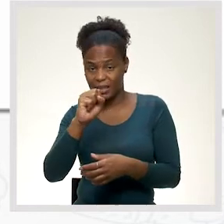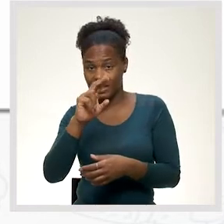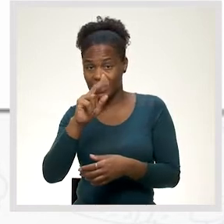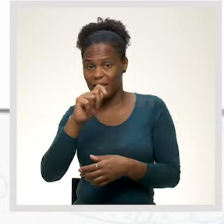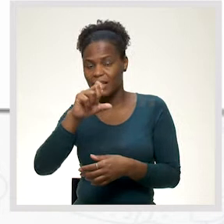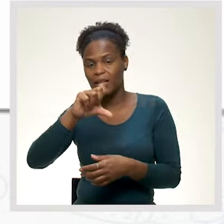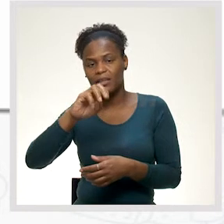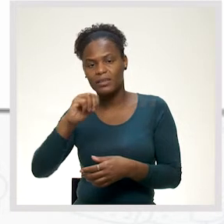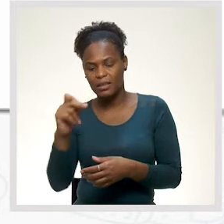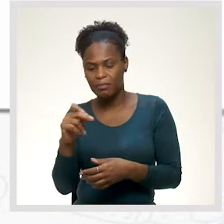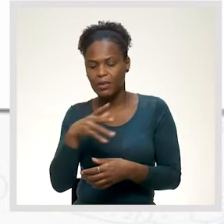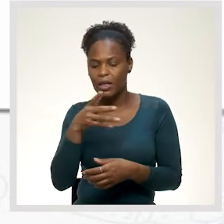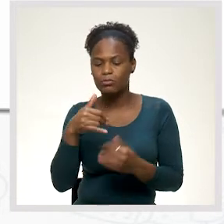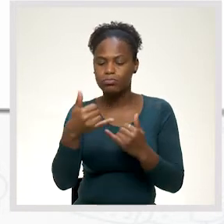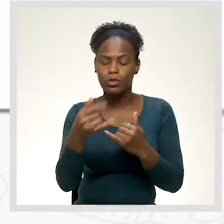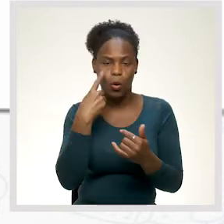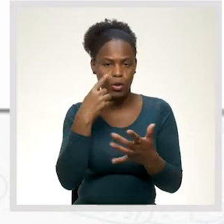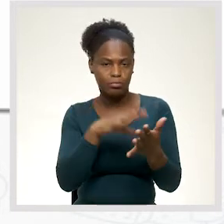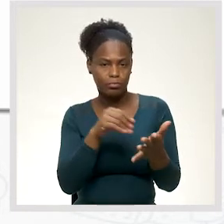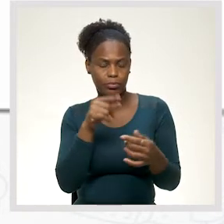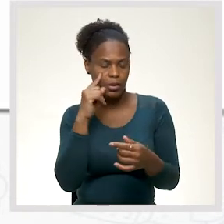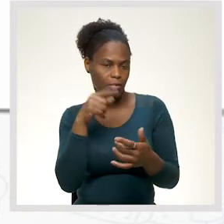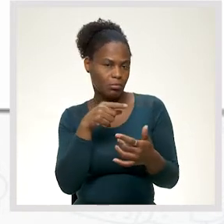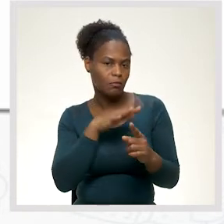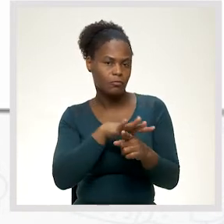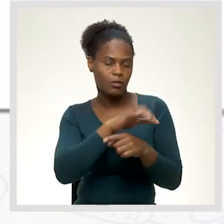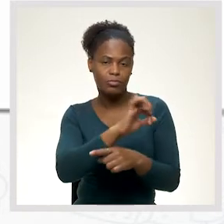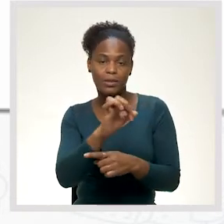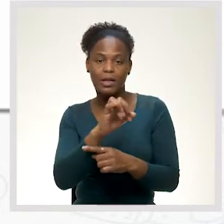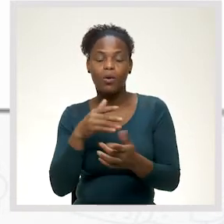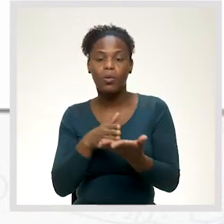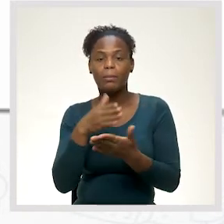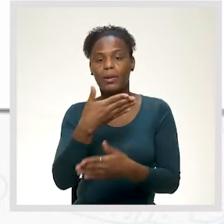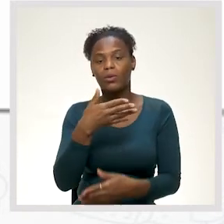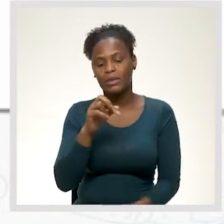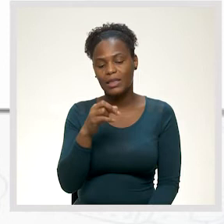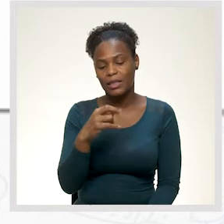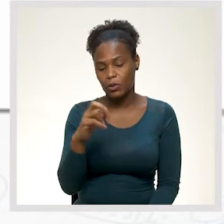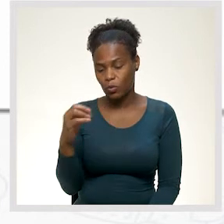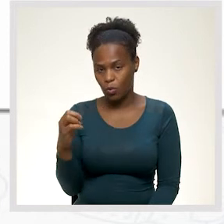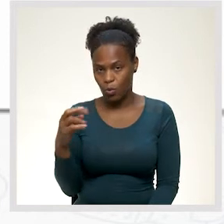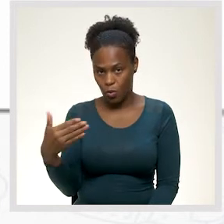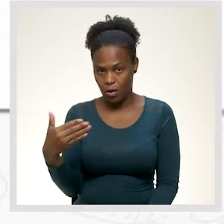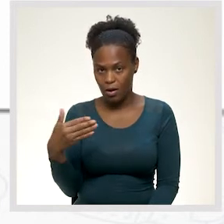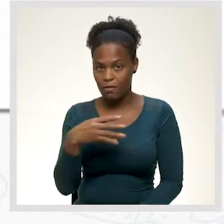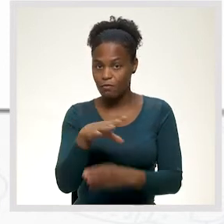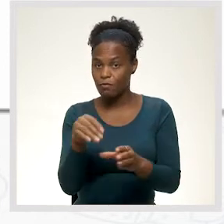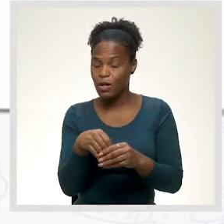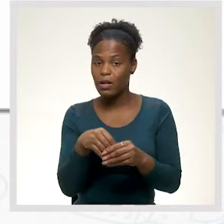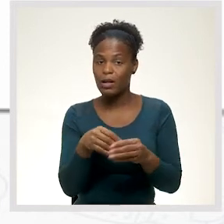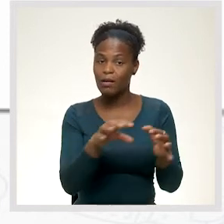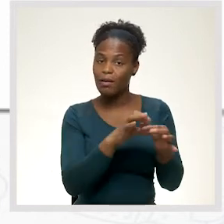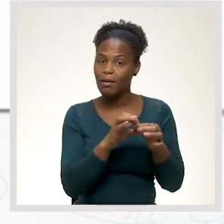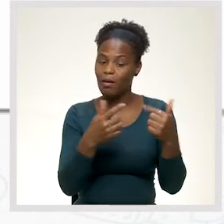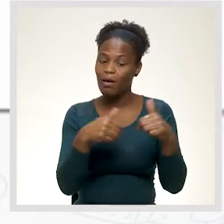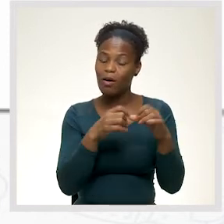uma das suas mentoras. Continuando, em 1831, envolvido numa conspiração